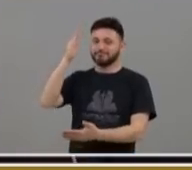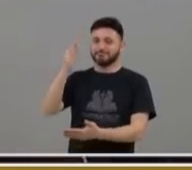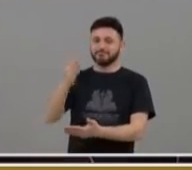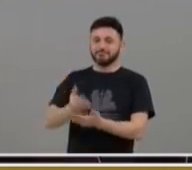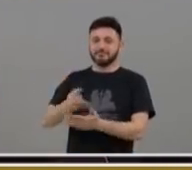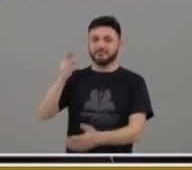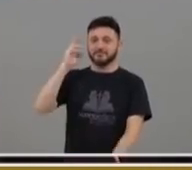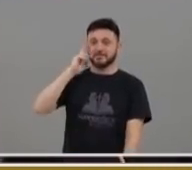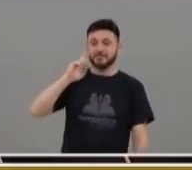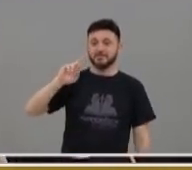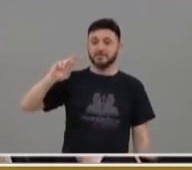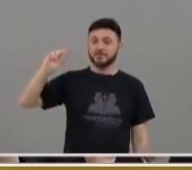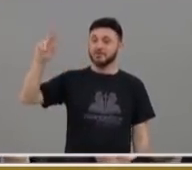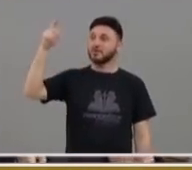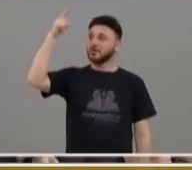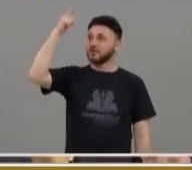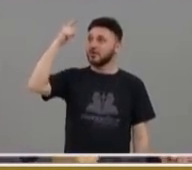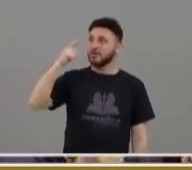revigoram